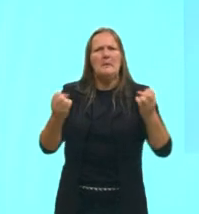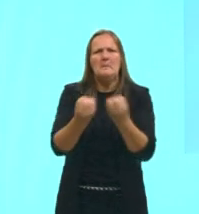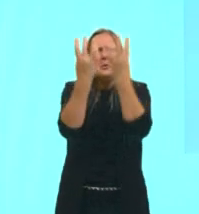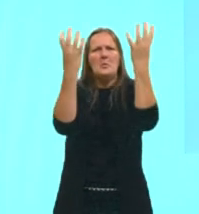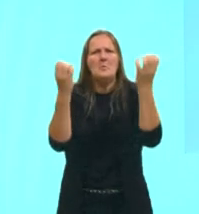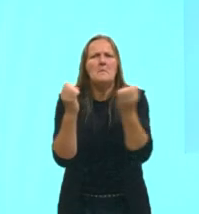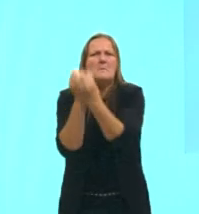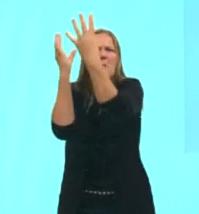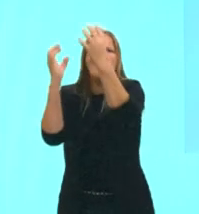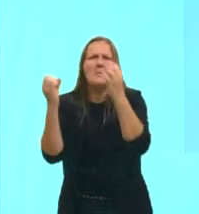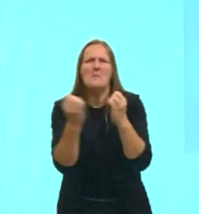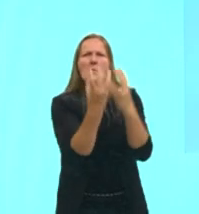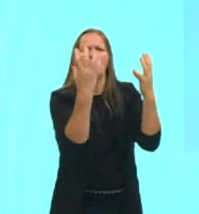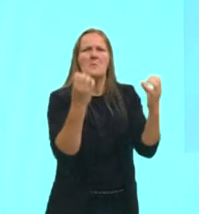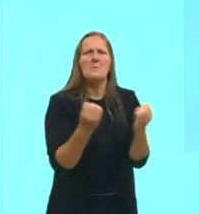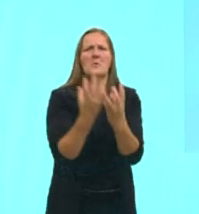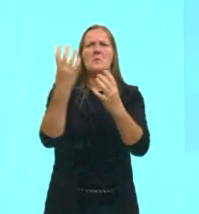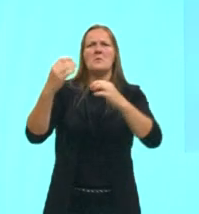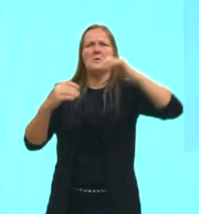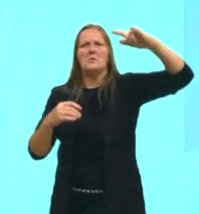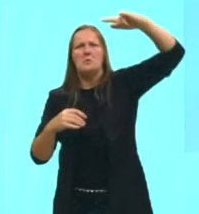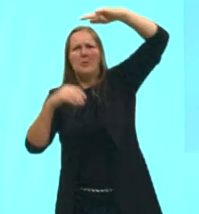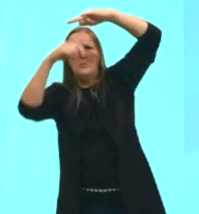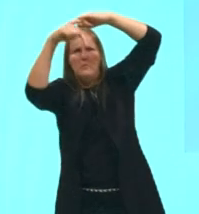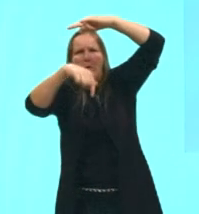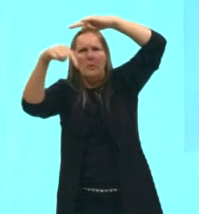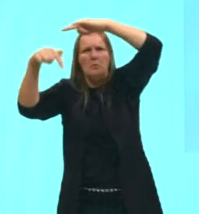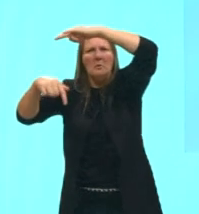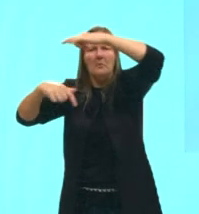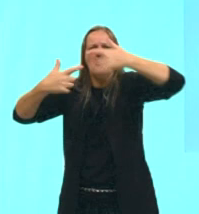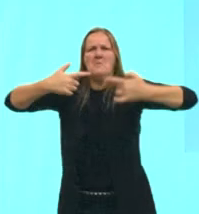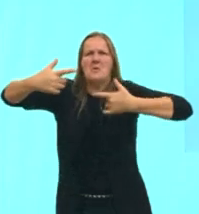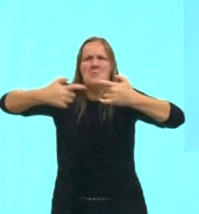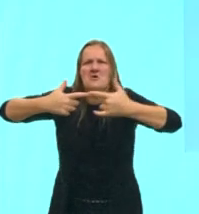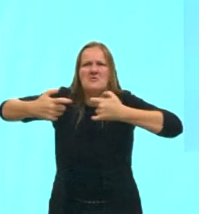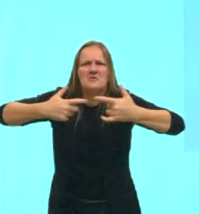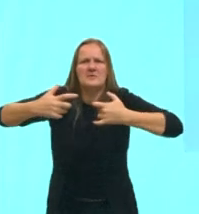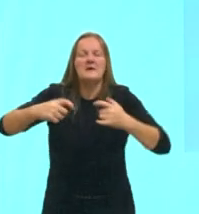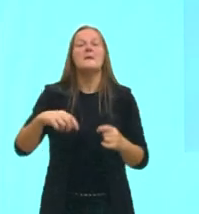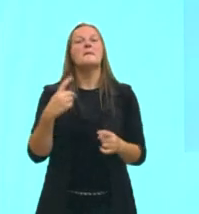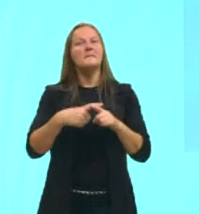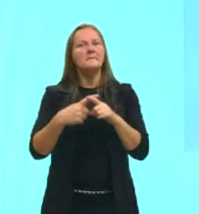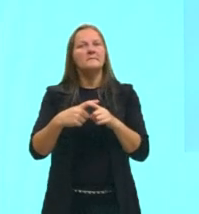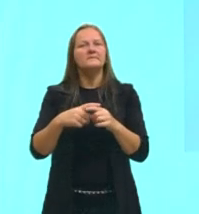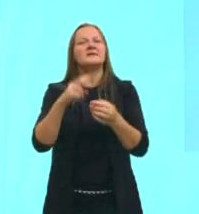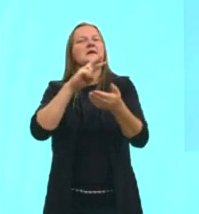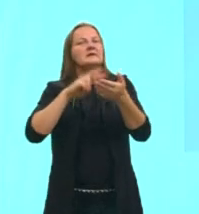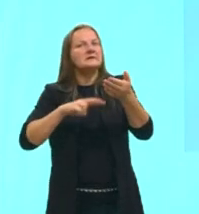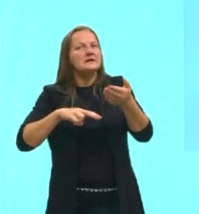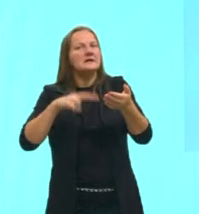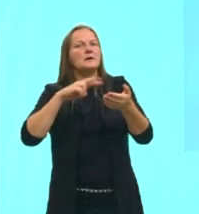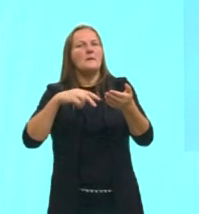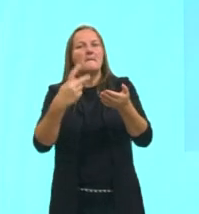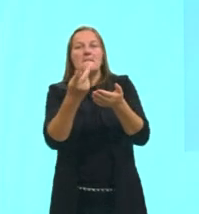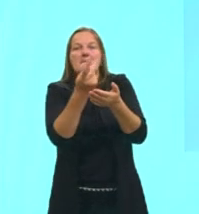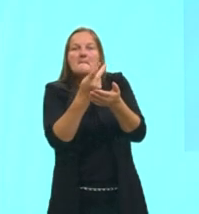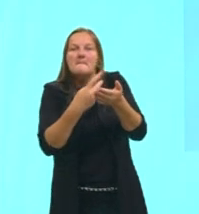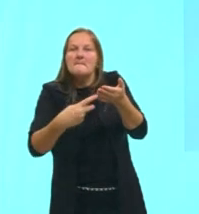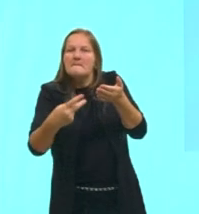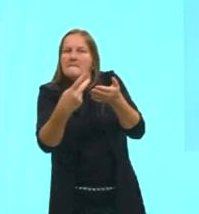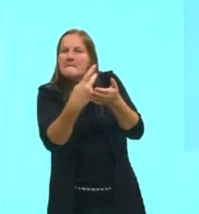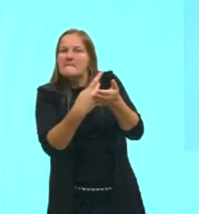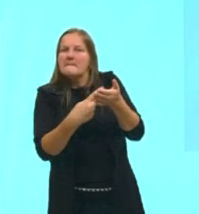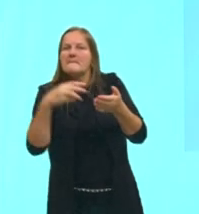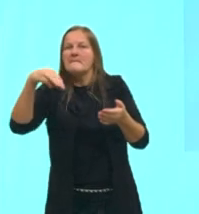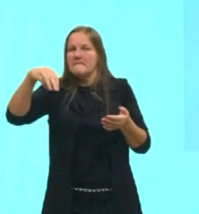Teve alguma questão aí relacionado a guerra tá a gurizada isso aqui ele e tudo de mapa né Tá faltando algumas coisas olha aqui uma coisa que